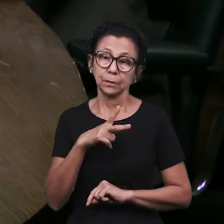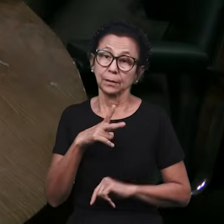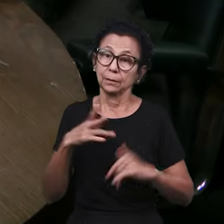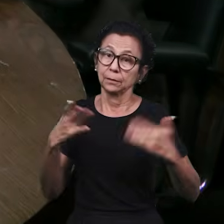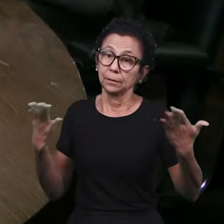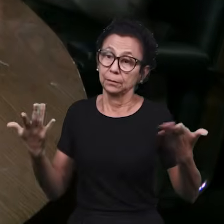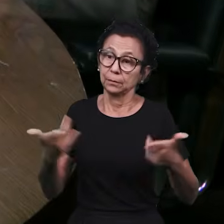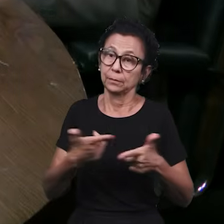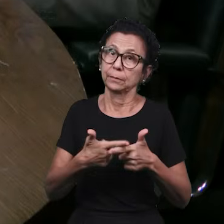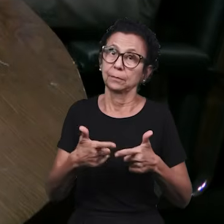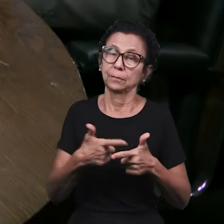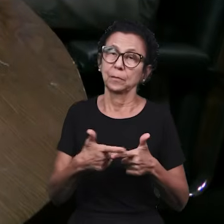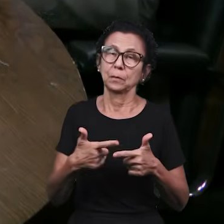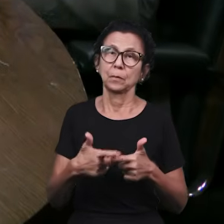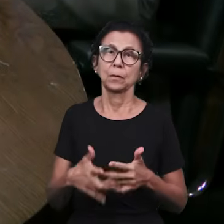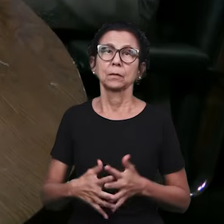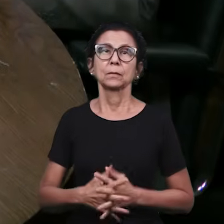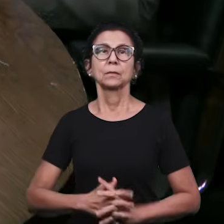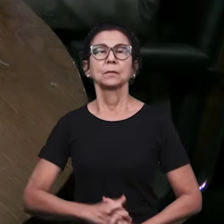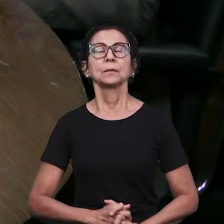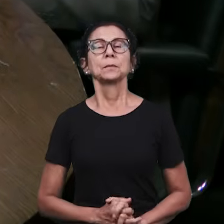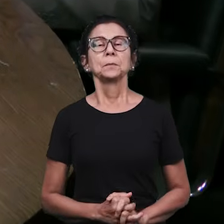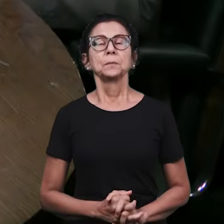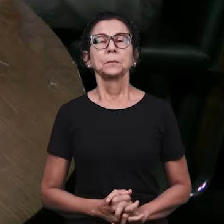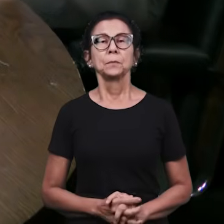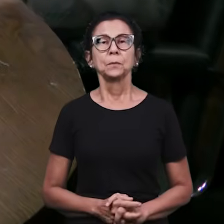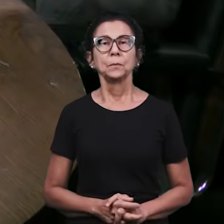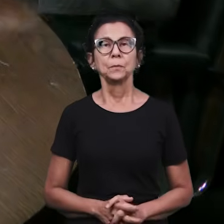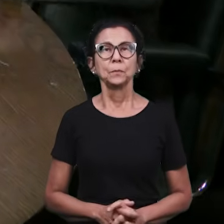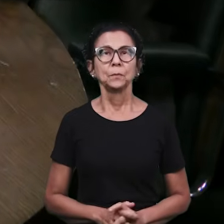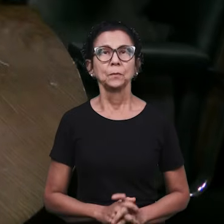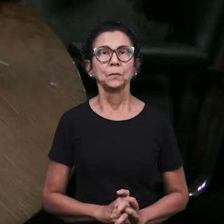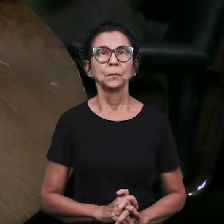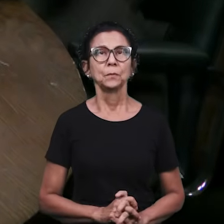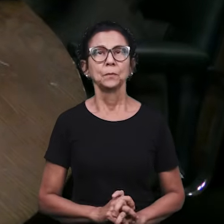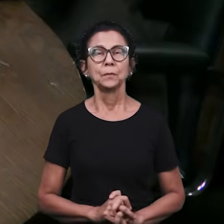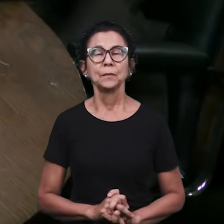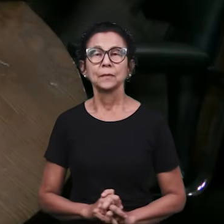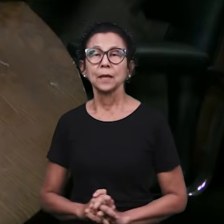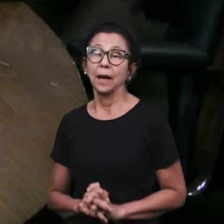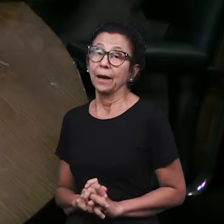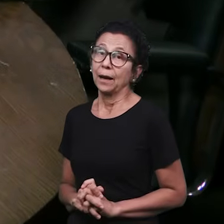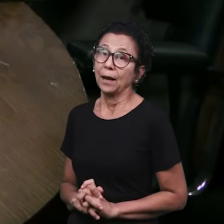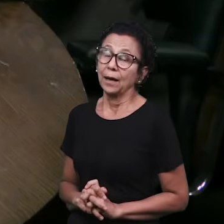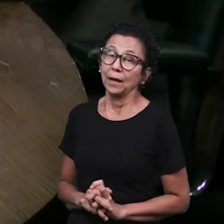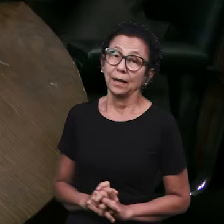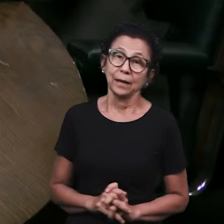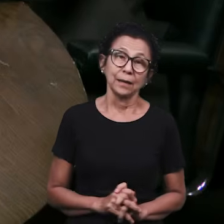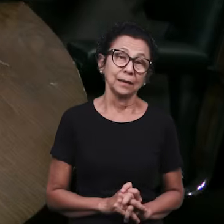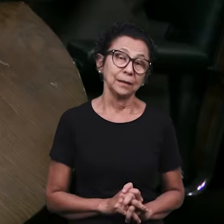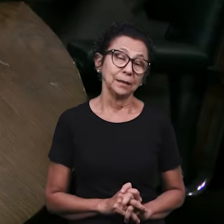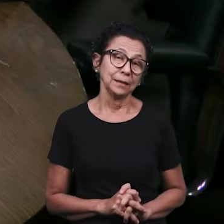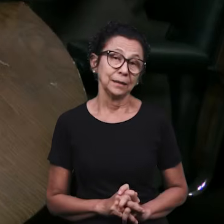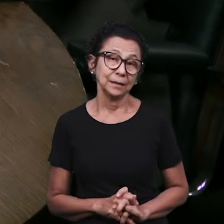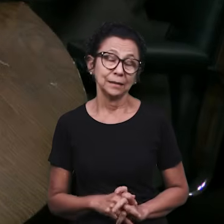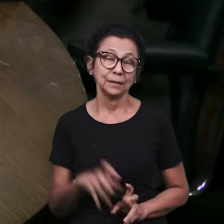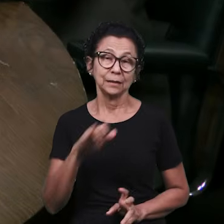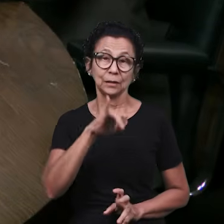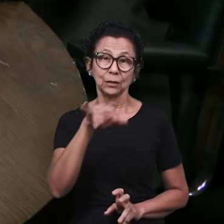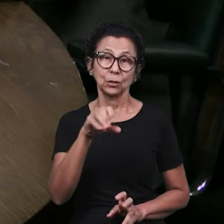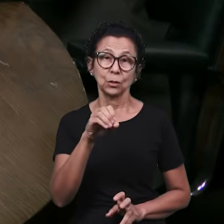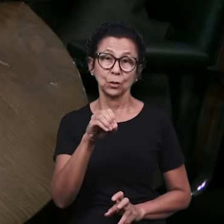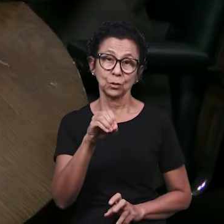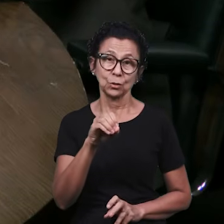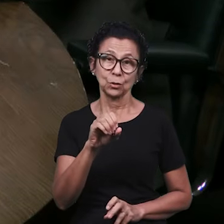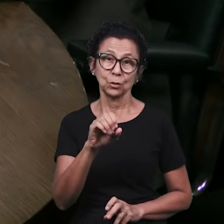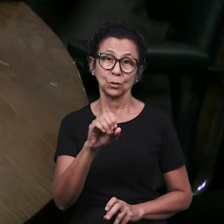nós vemos aqui, ele foi lá visitar o sogro do filho, né, parente, né. Tá tudo